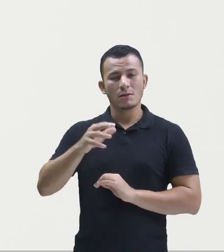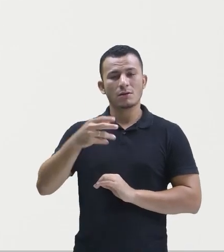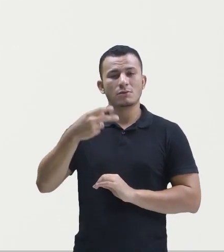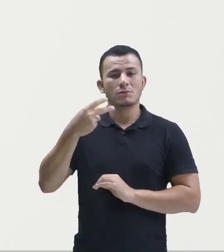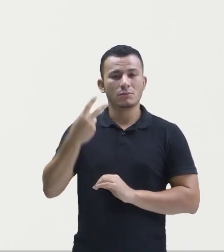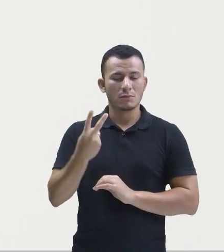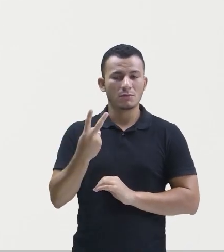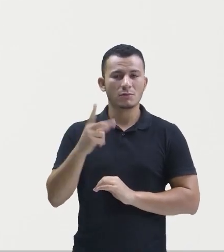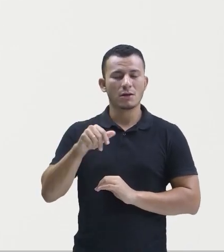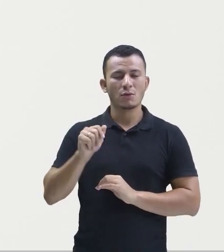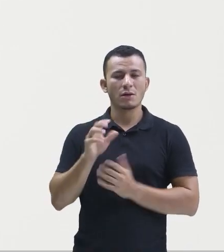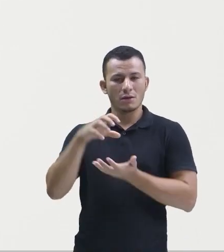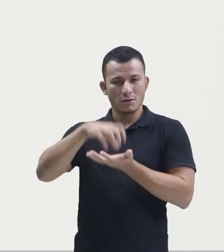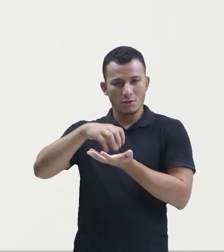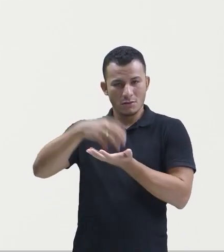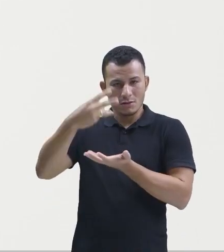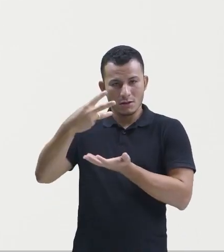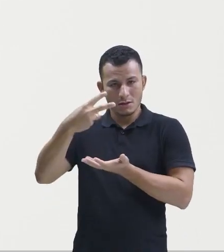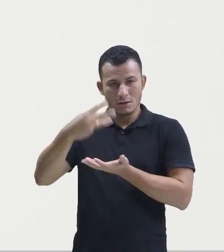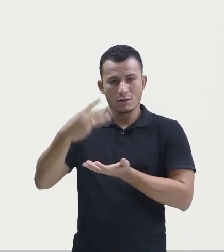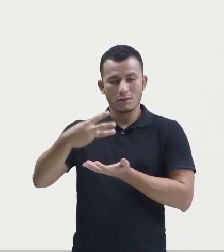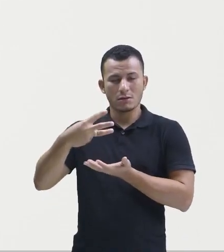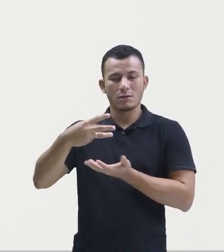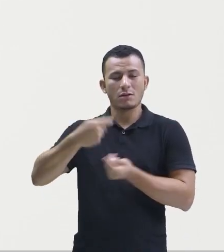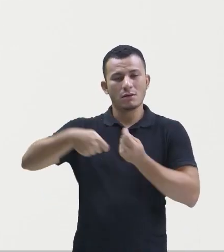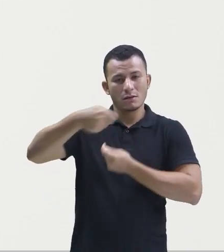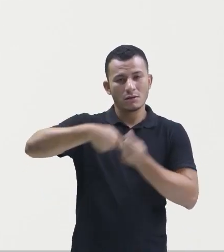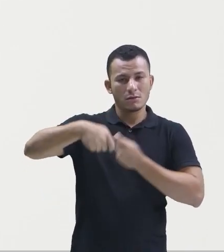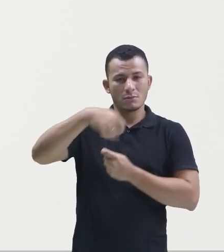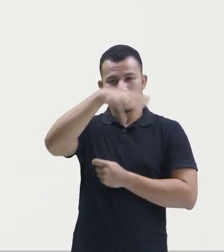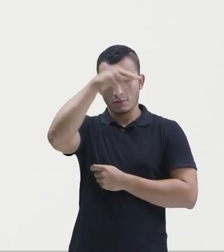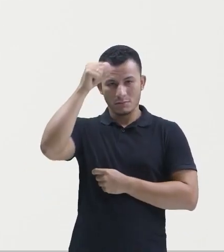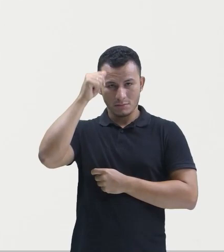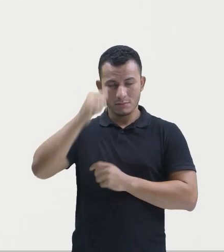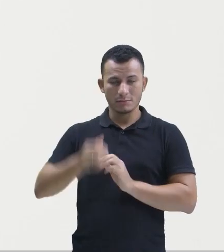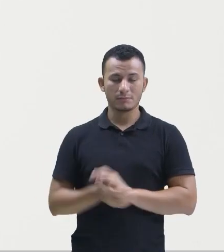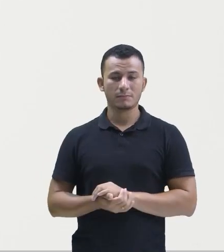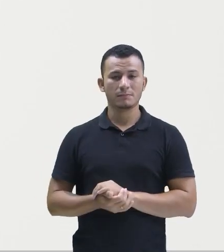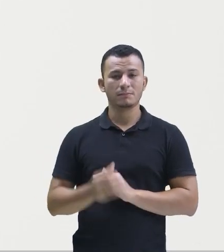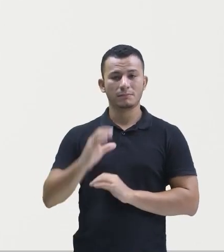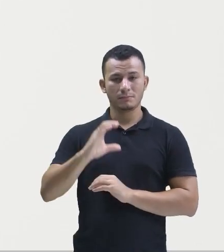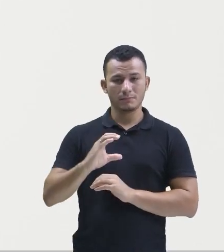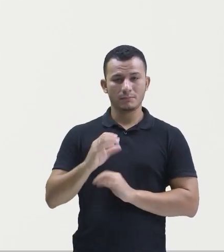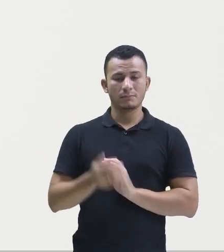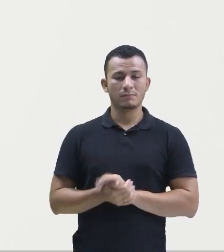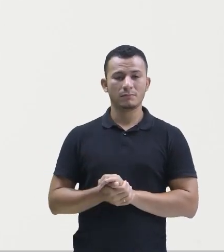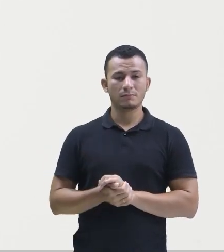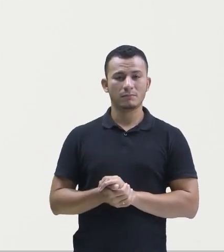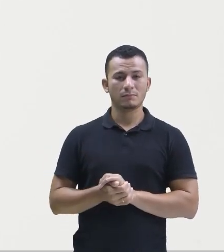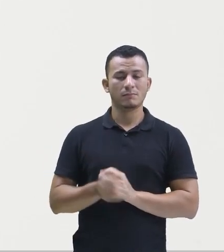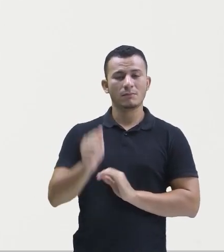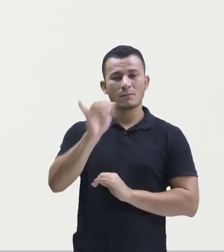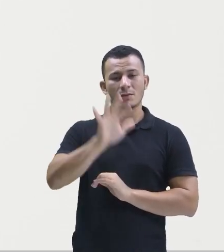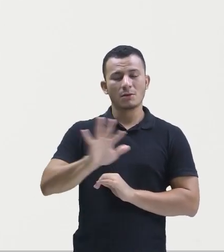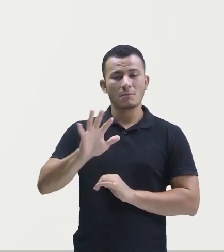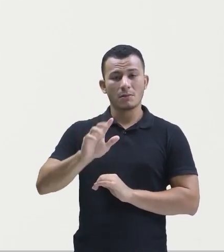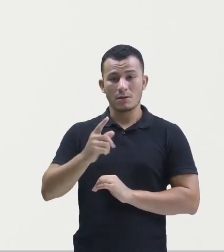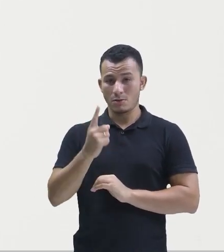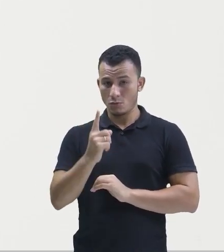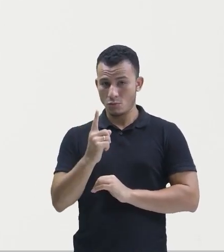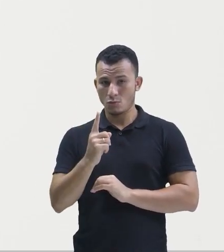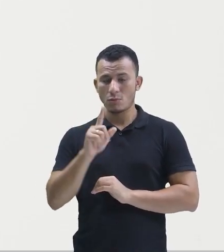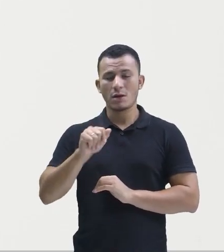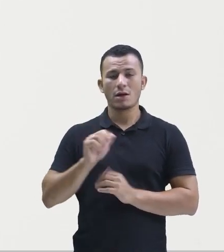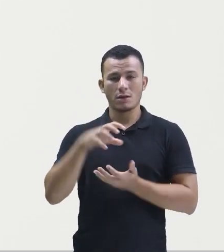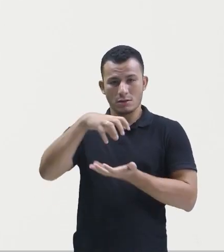refere-se ao setor terciário da economia de Manaus? C. A imagem 1 indica o setor